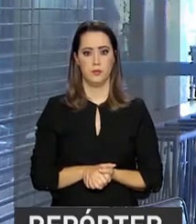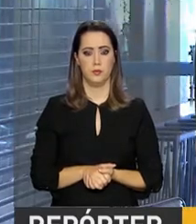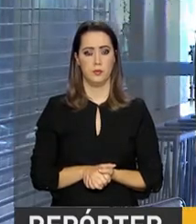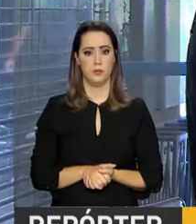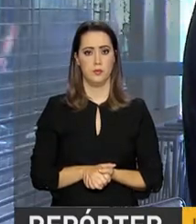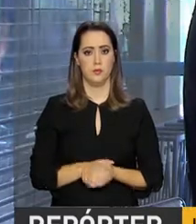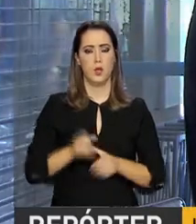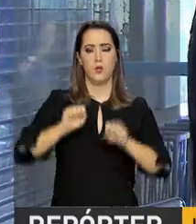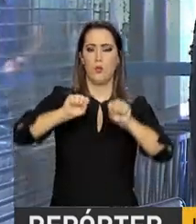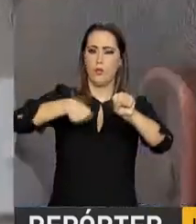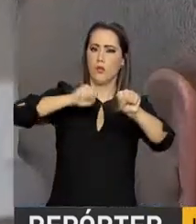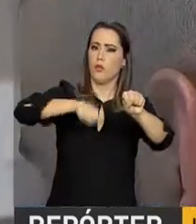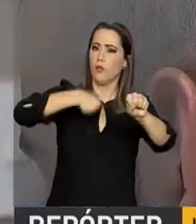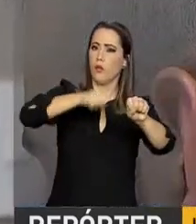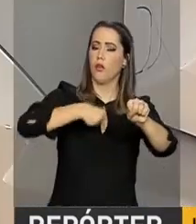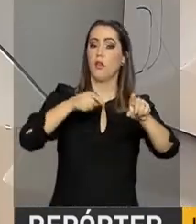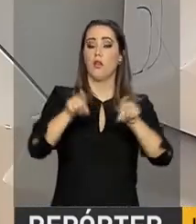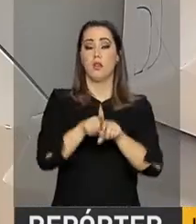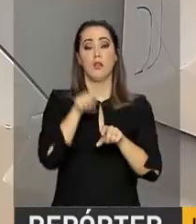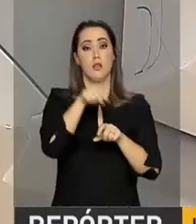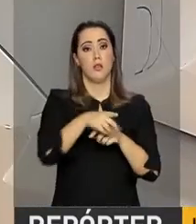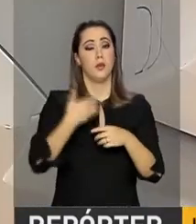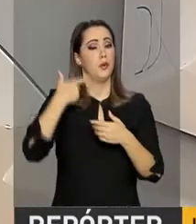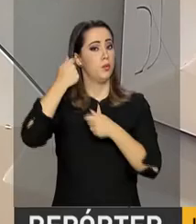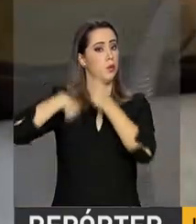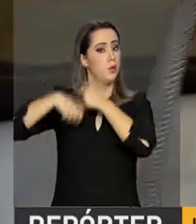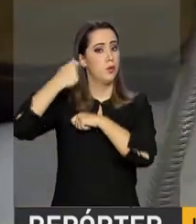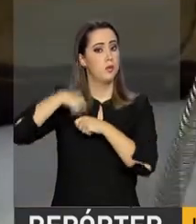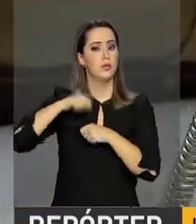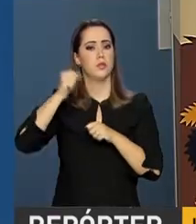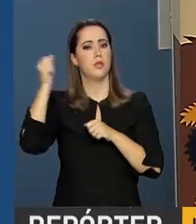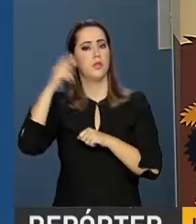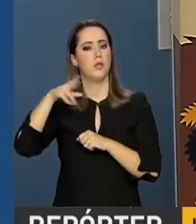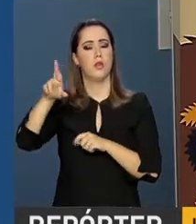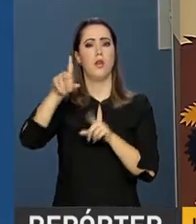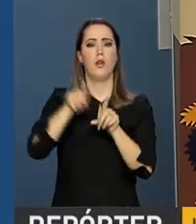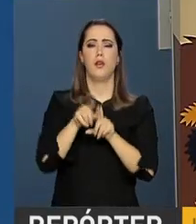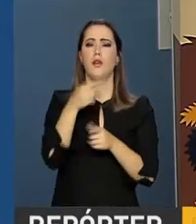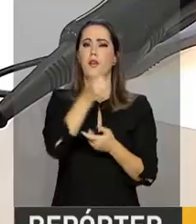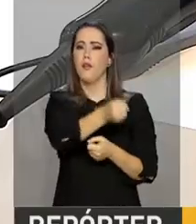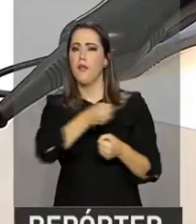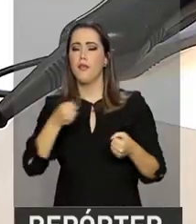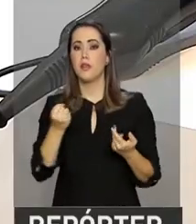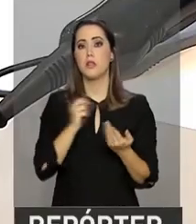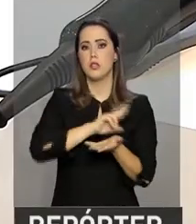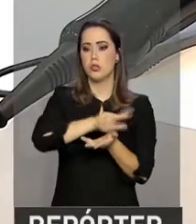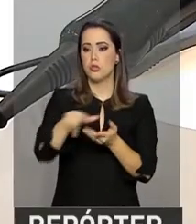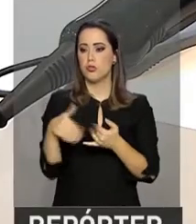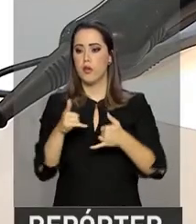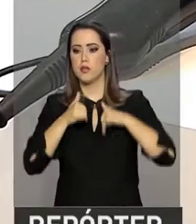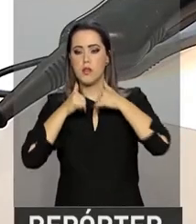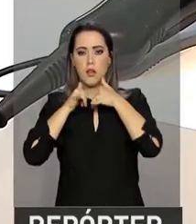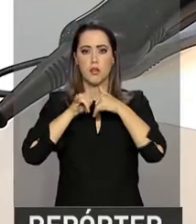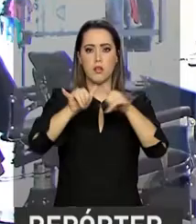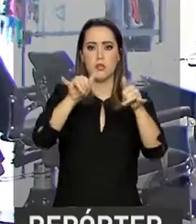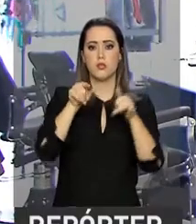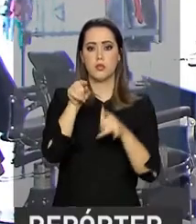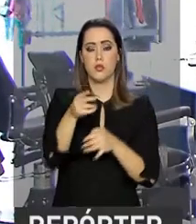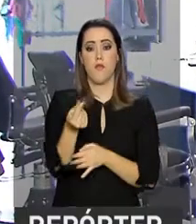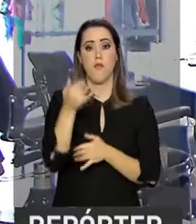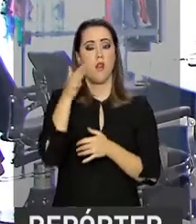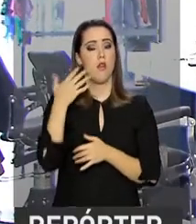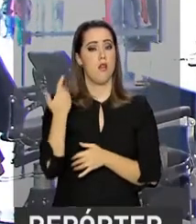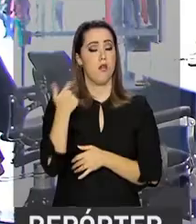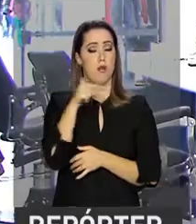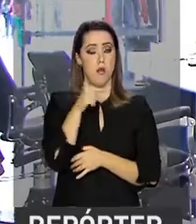secador de cabelo chapinha ar condicionado chuveiro elétrico e frisa com tantos equipamentos elétricos a conta